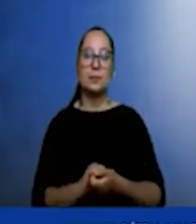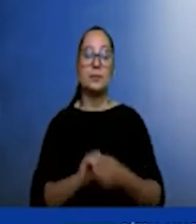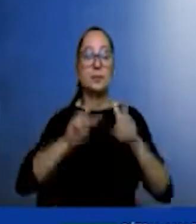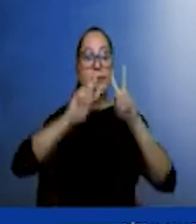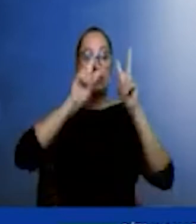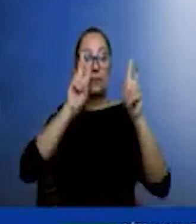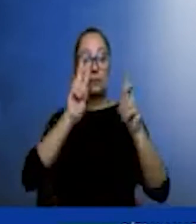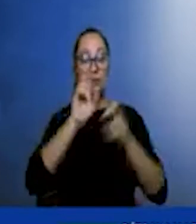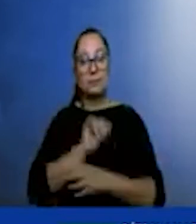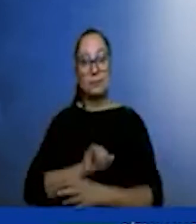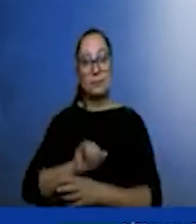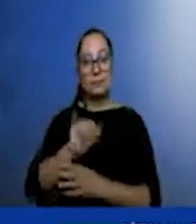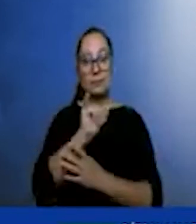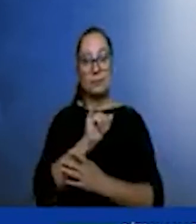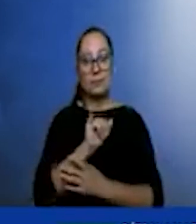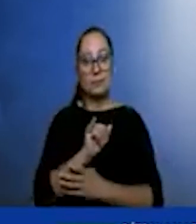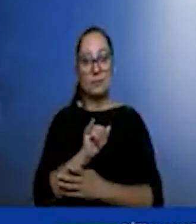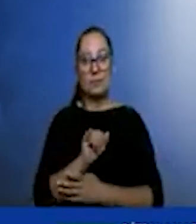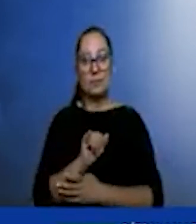talvez seja